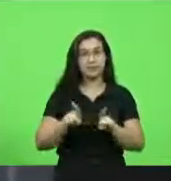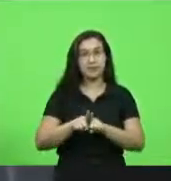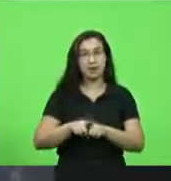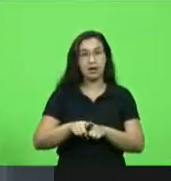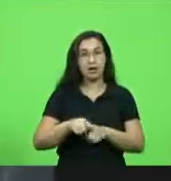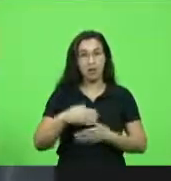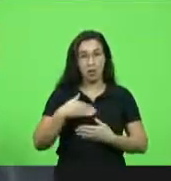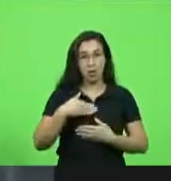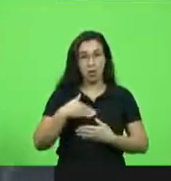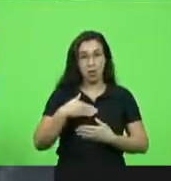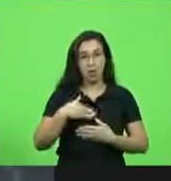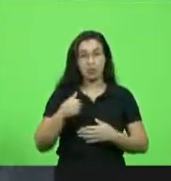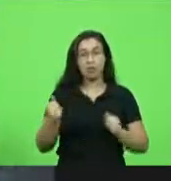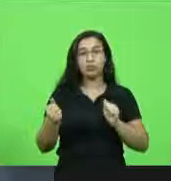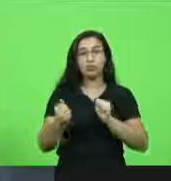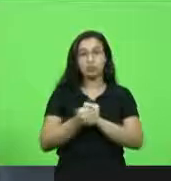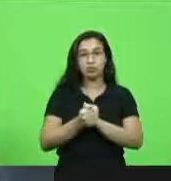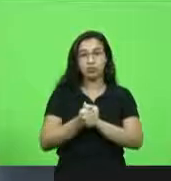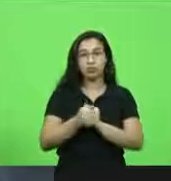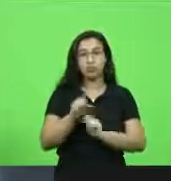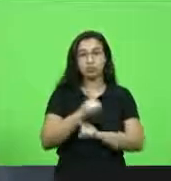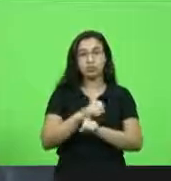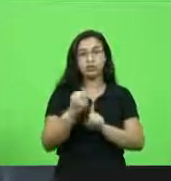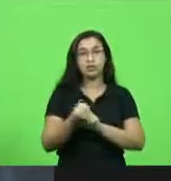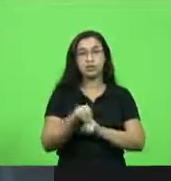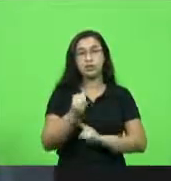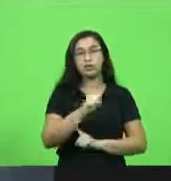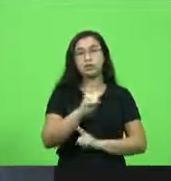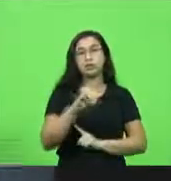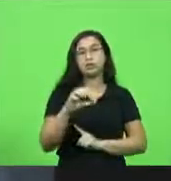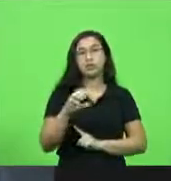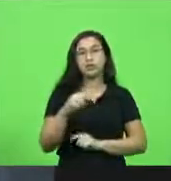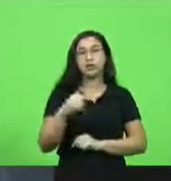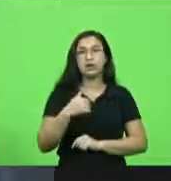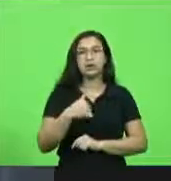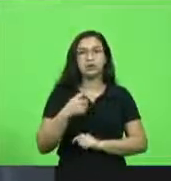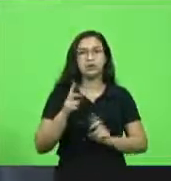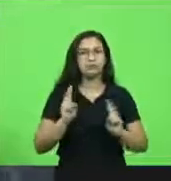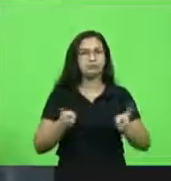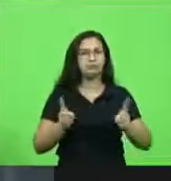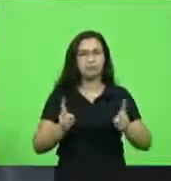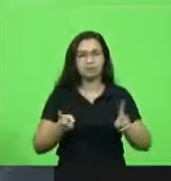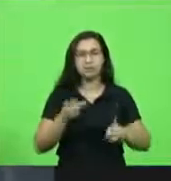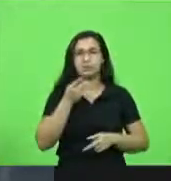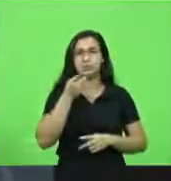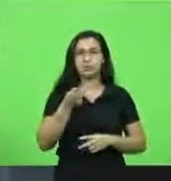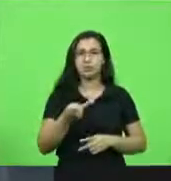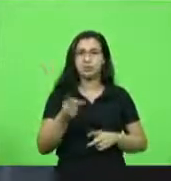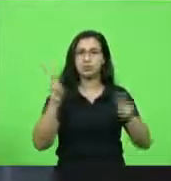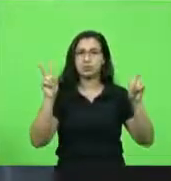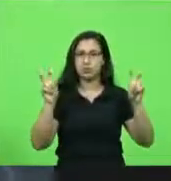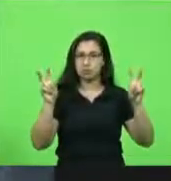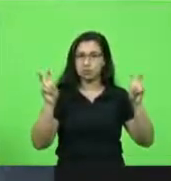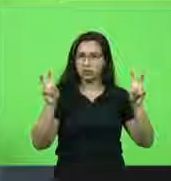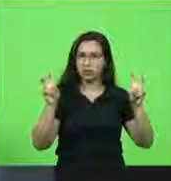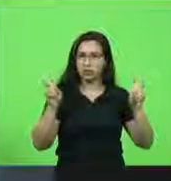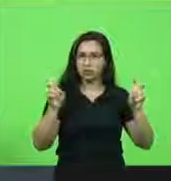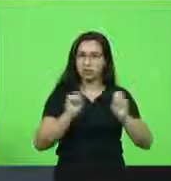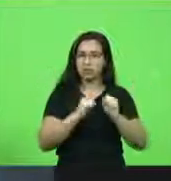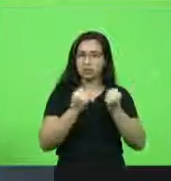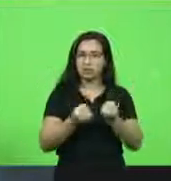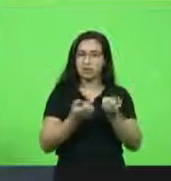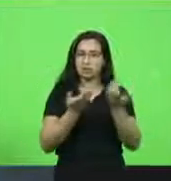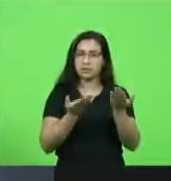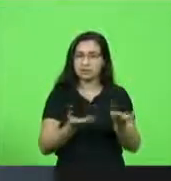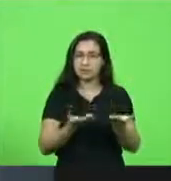uma parceria com a sociedade catarinense, e eu vou estar levantando essa bandeira. Fiquei feliz, obrigado à mesa diretora, ao presidente,